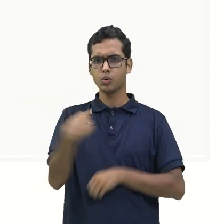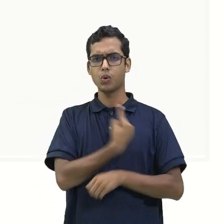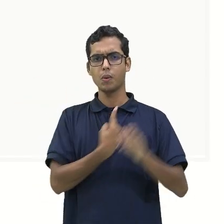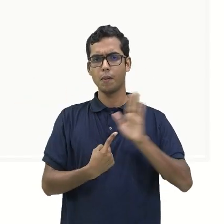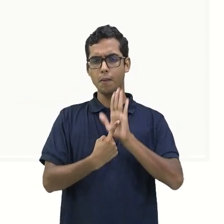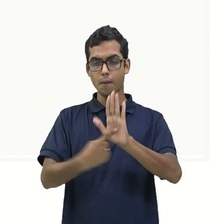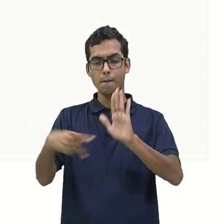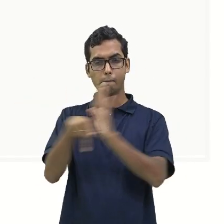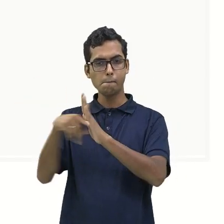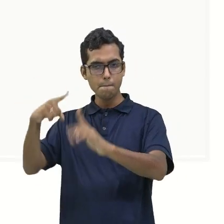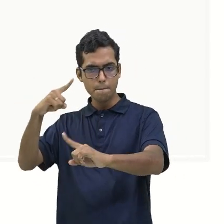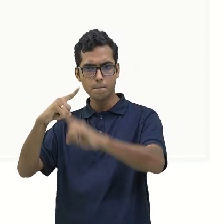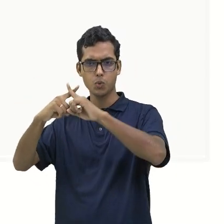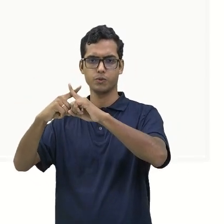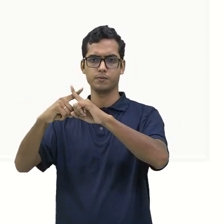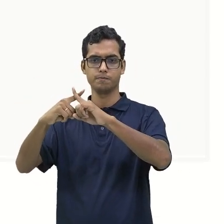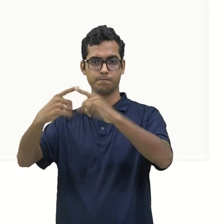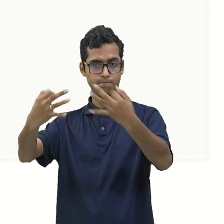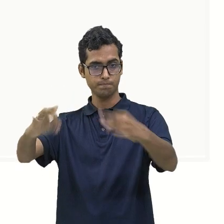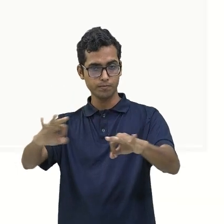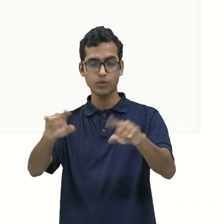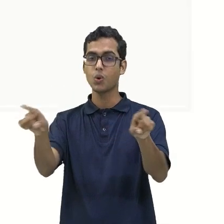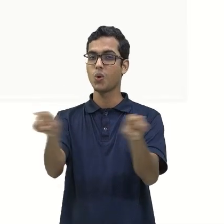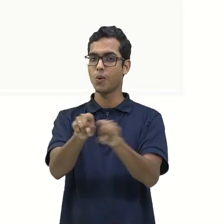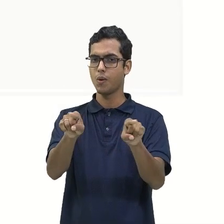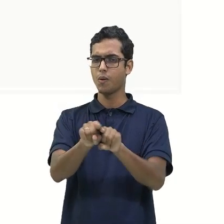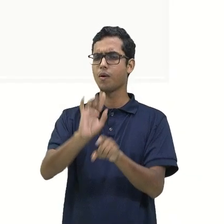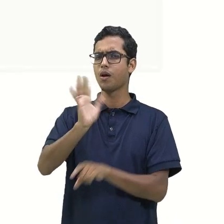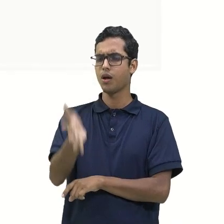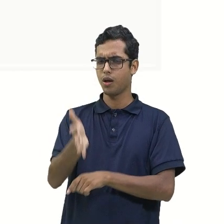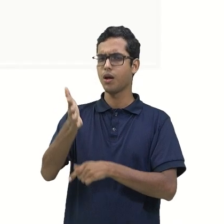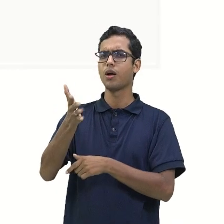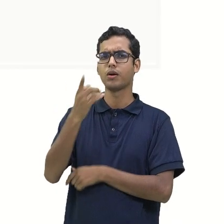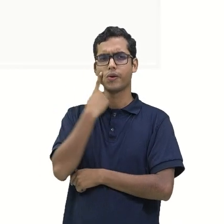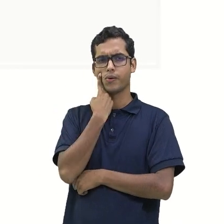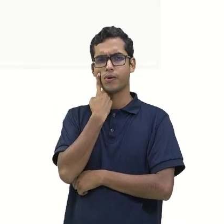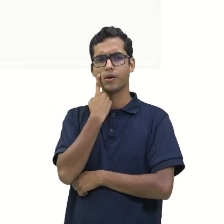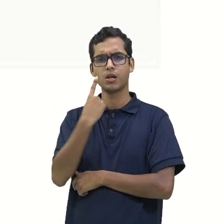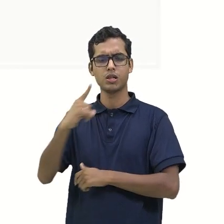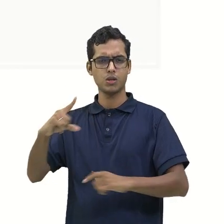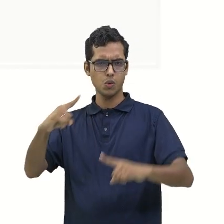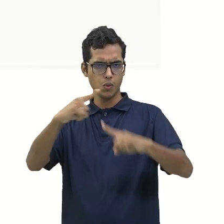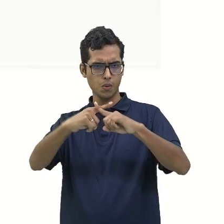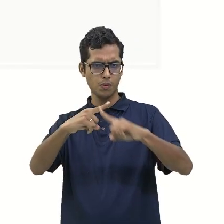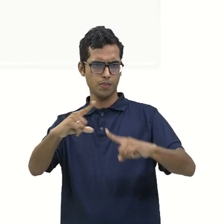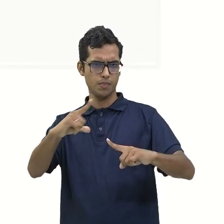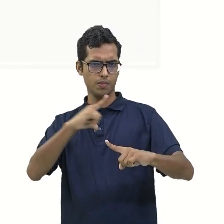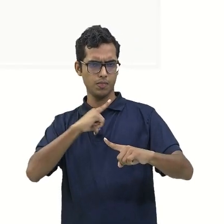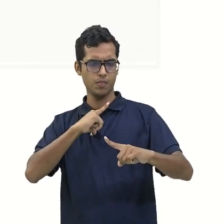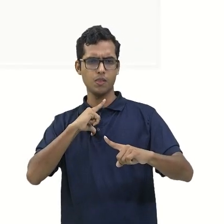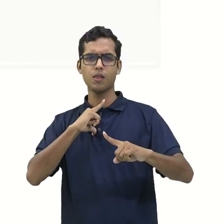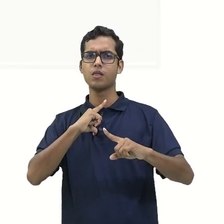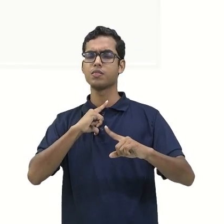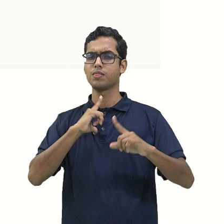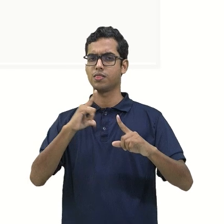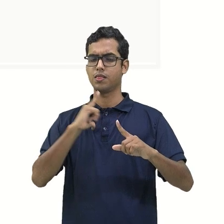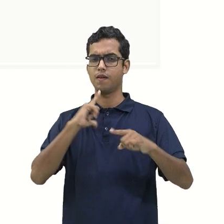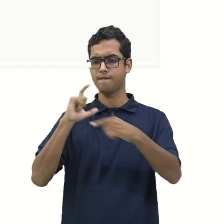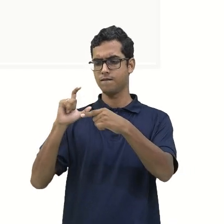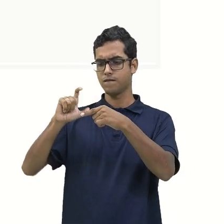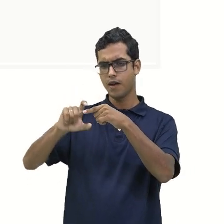essa multiplicação, tá? Já trabalhamos também a multiplicação envolvendo frações,